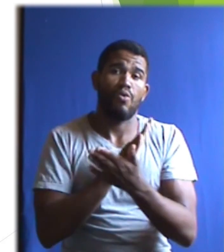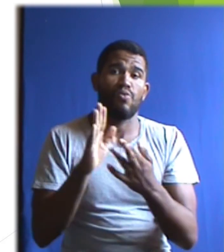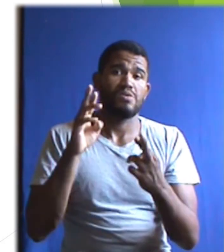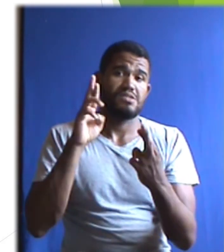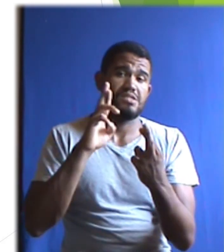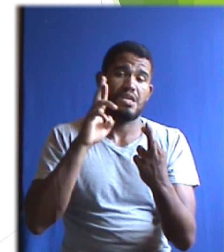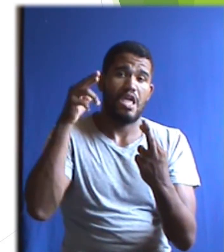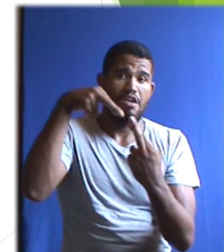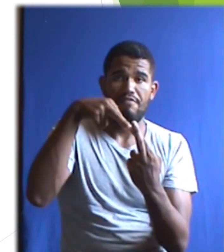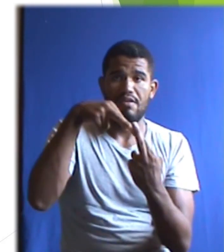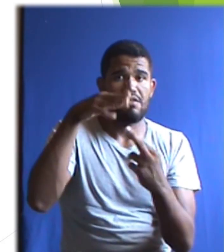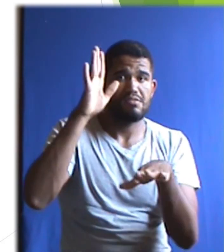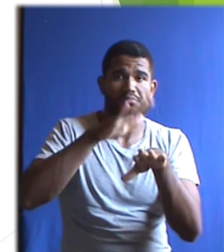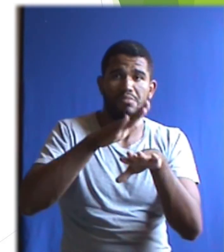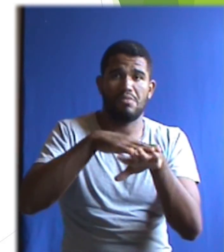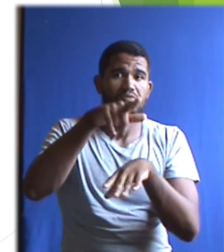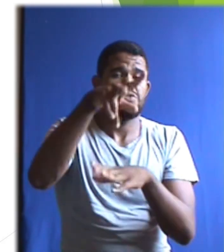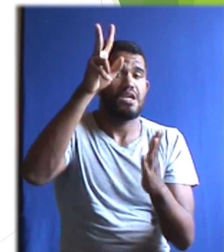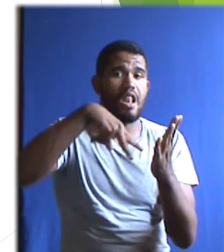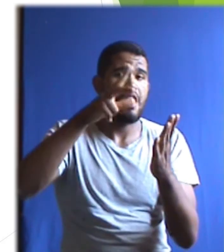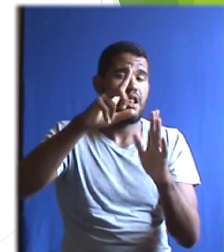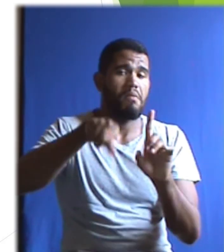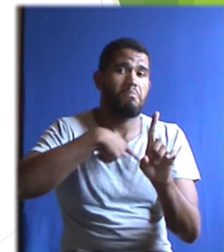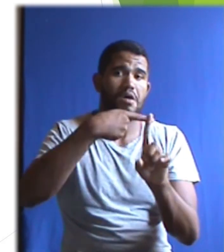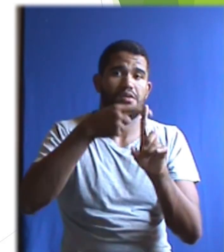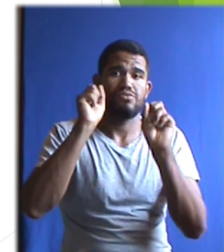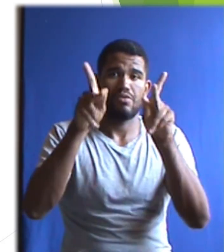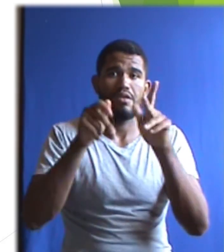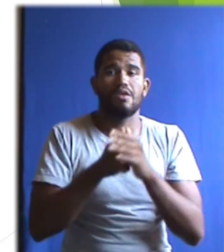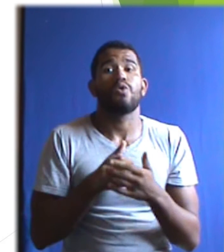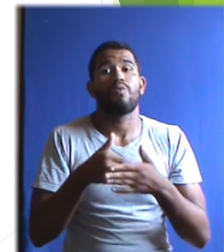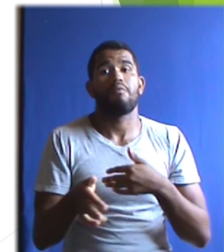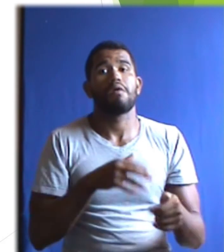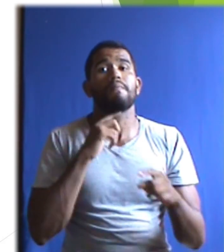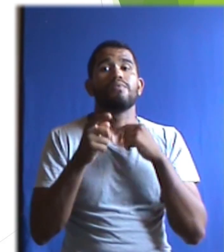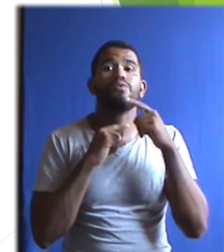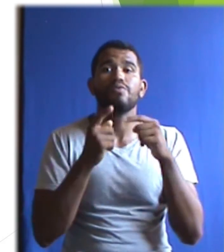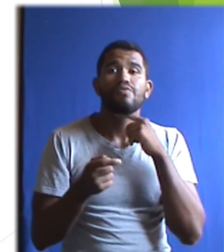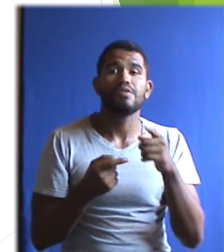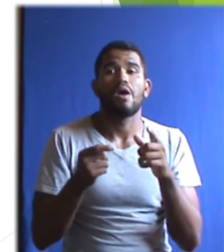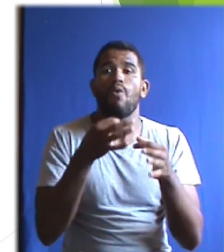algumas referências, se você quiser, entre lá e verifique mais conteúdo para você.